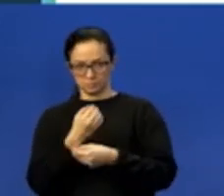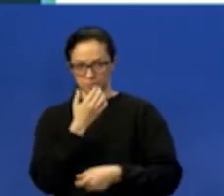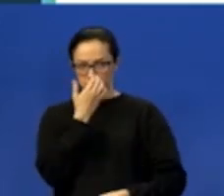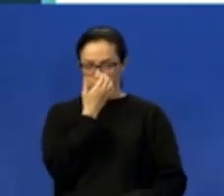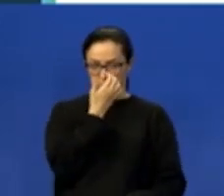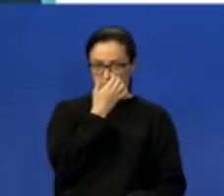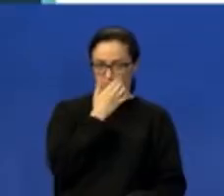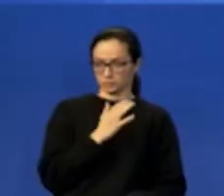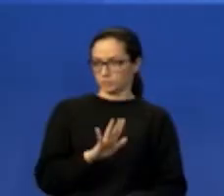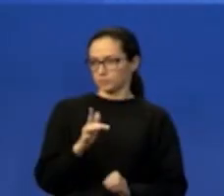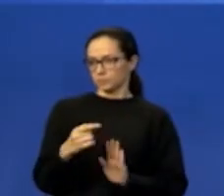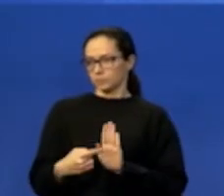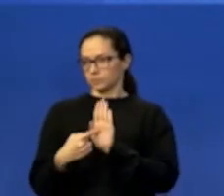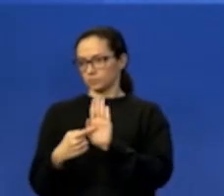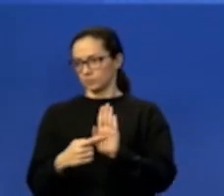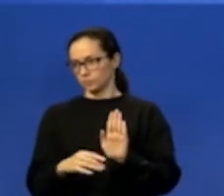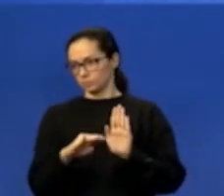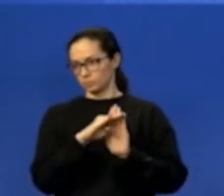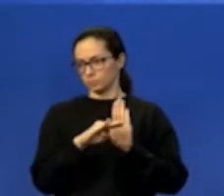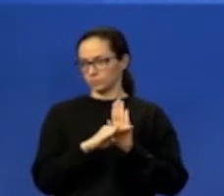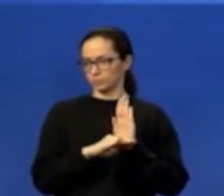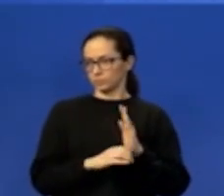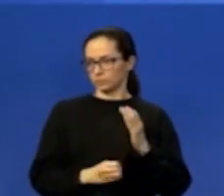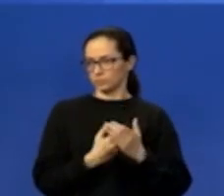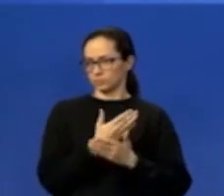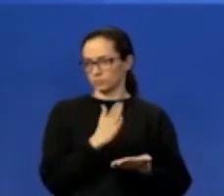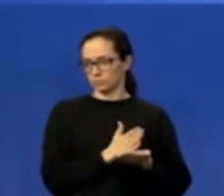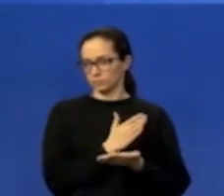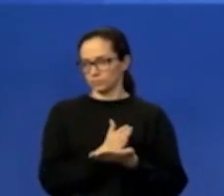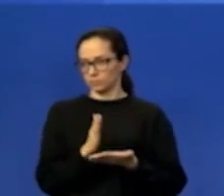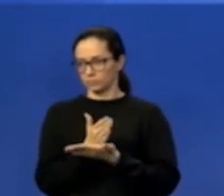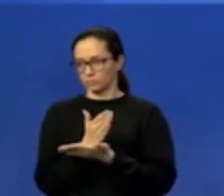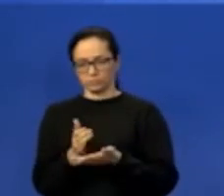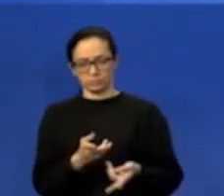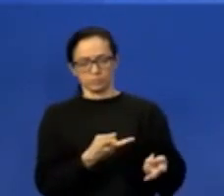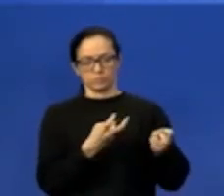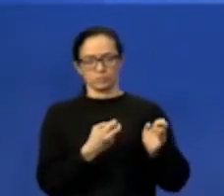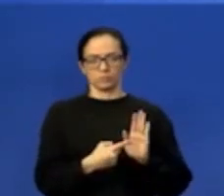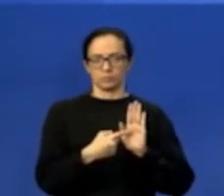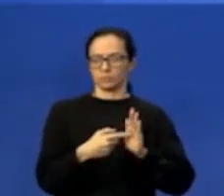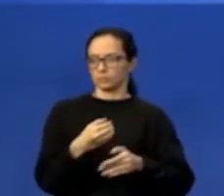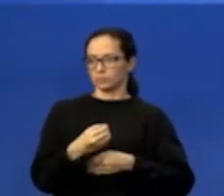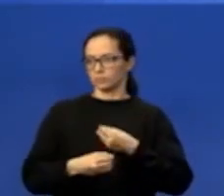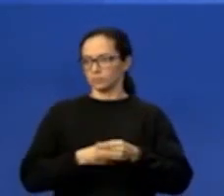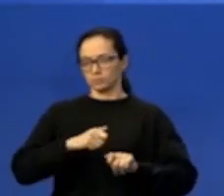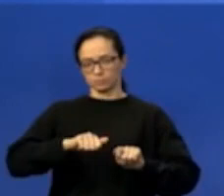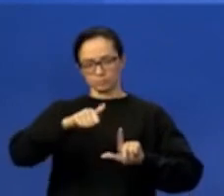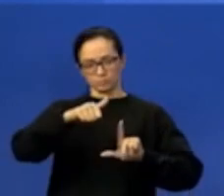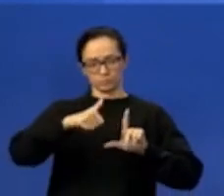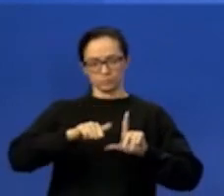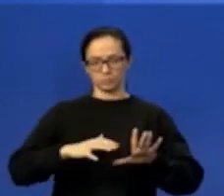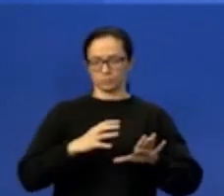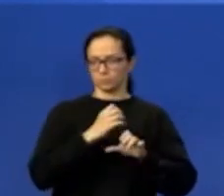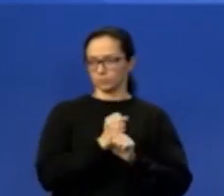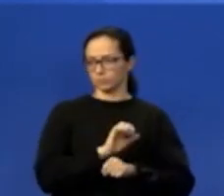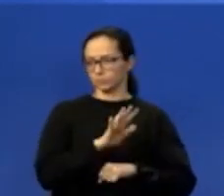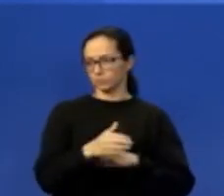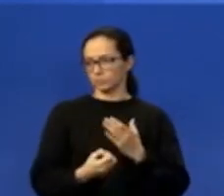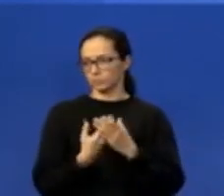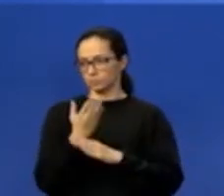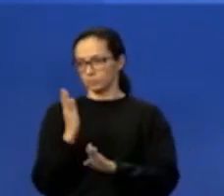para vocês as principais classificações em função do diagnóstico de uma anemia já